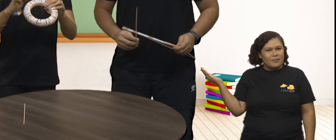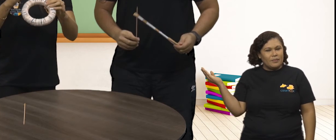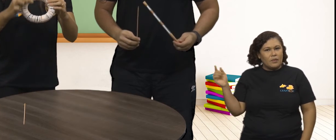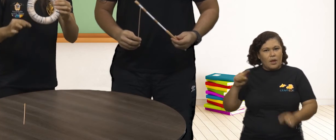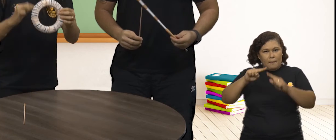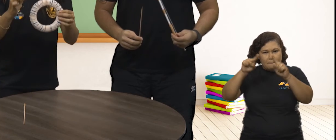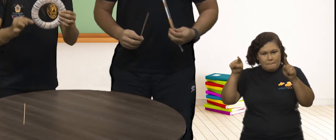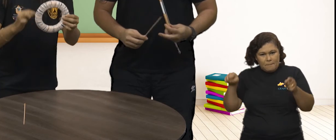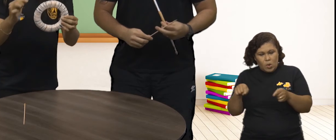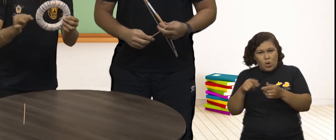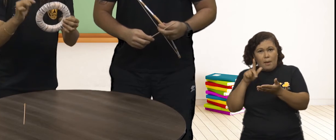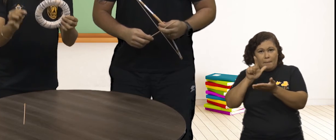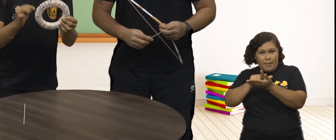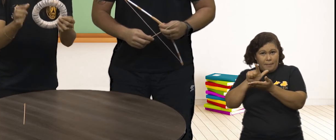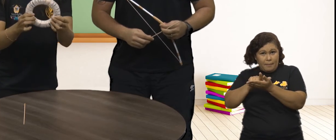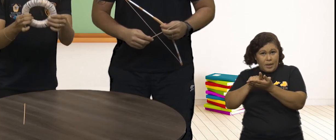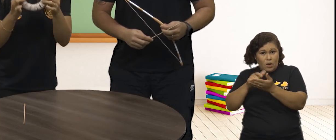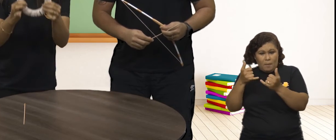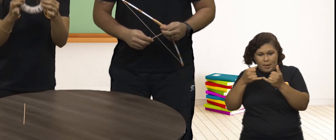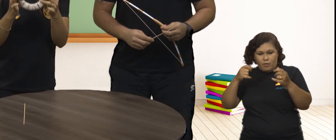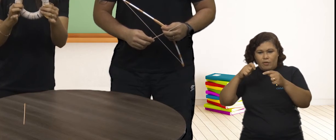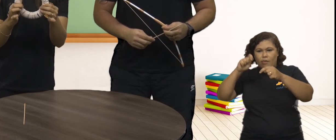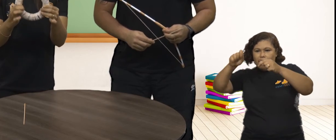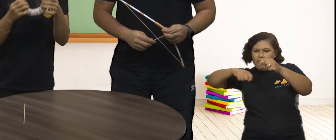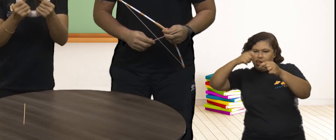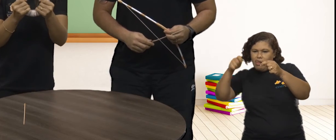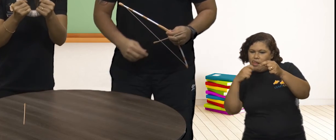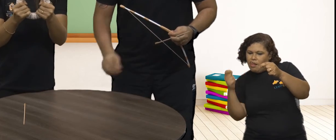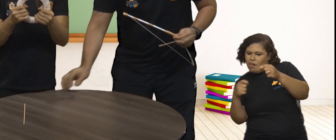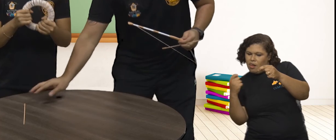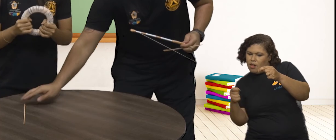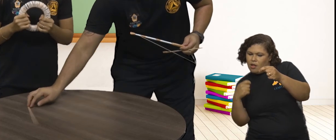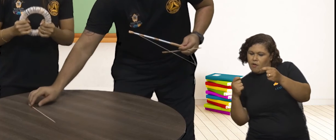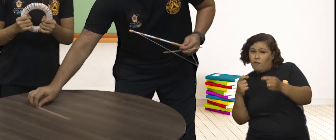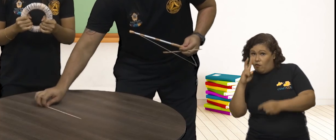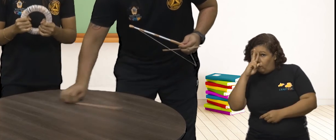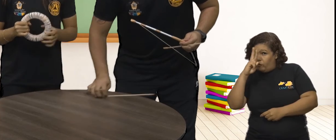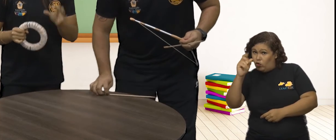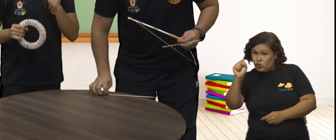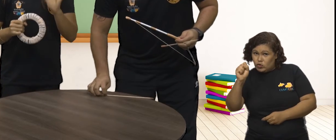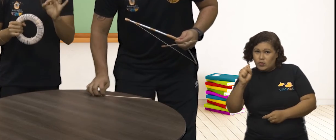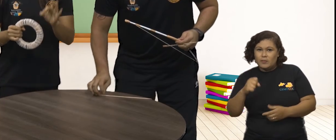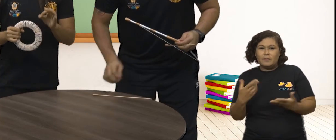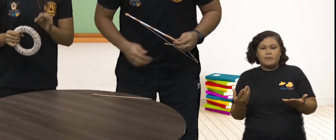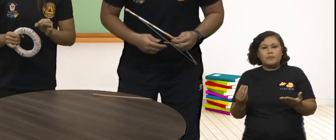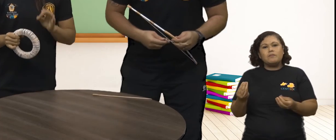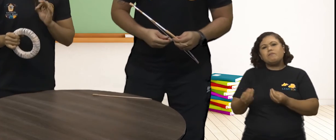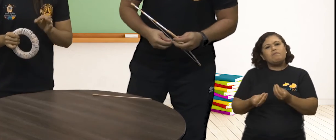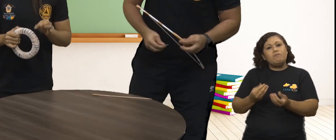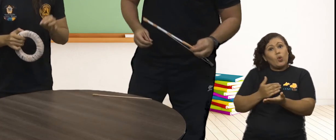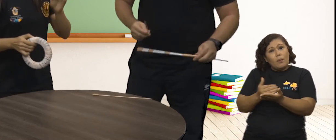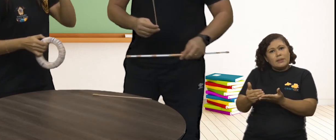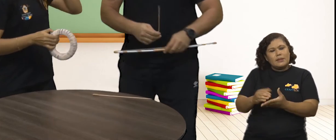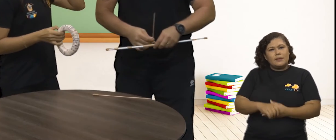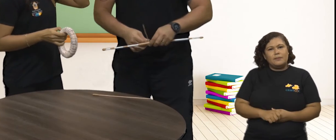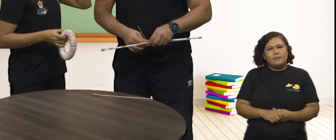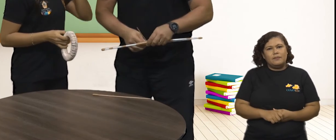papelão, e aí nós enrolamos barbante para ficar bem resistente, certo? Então, vamos